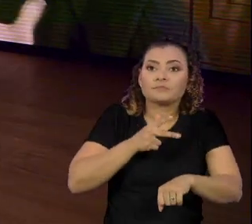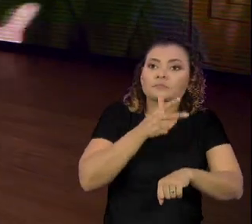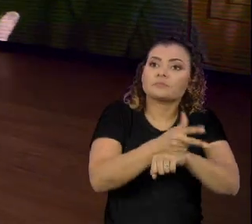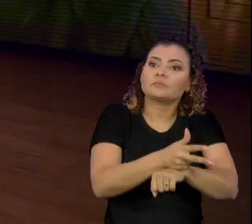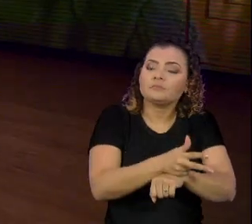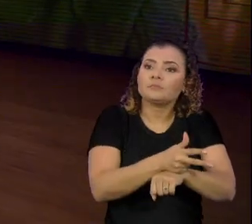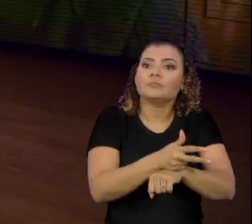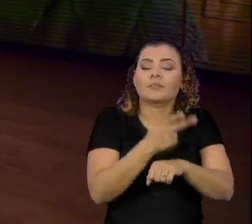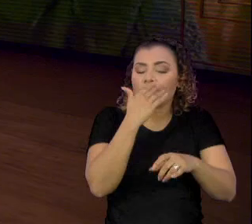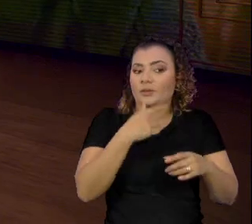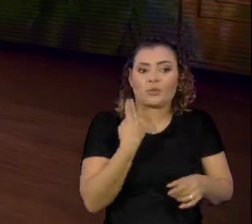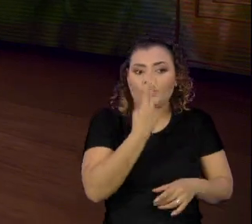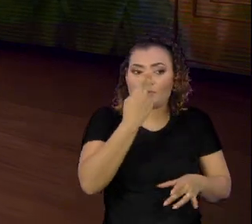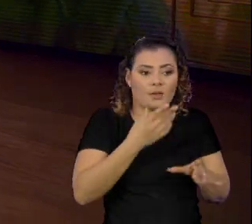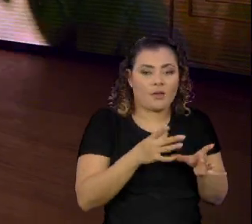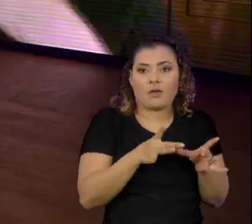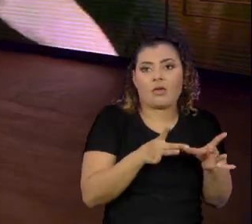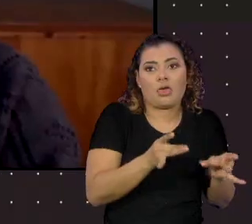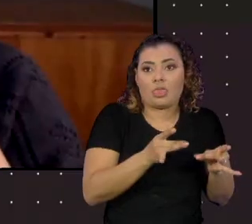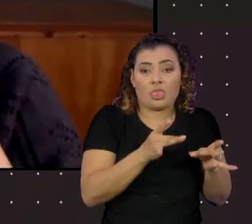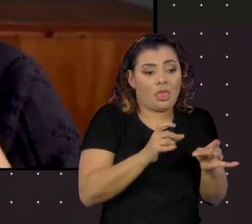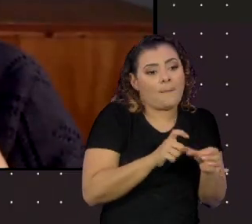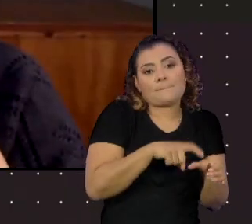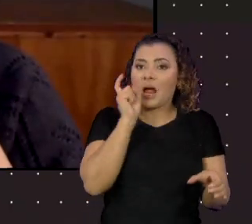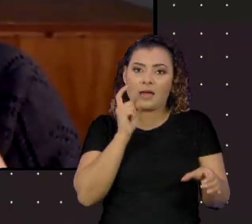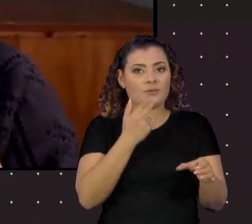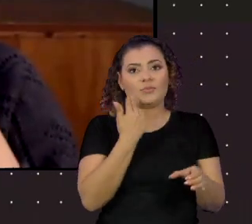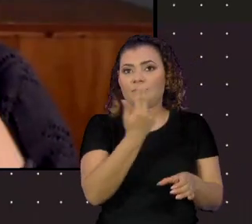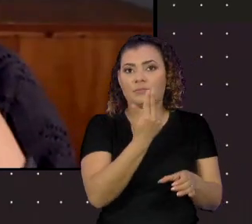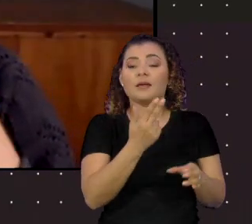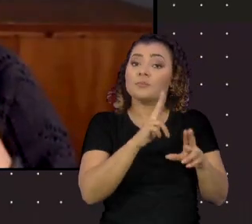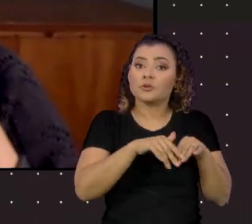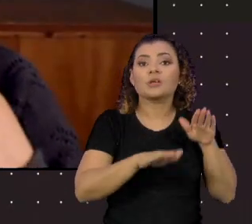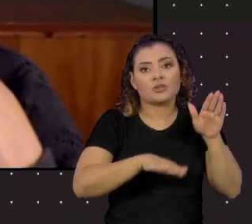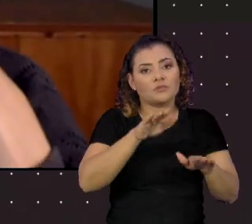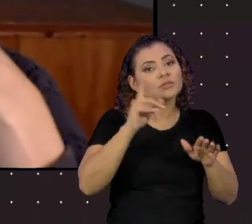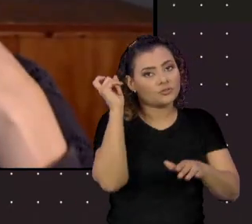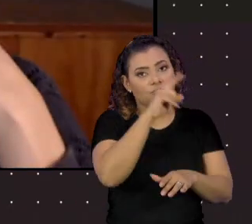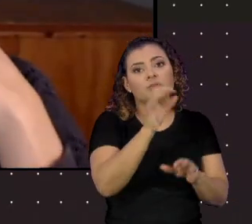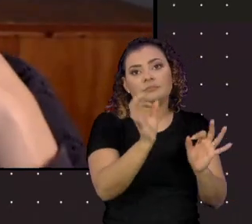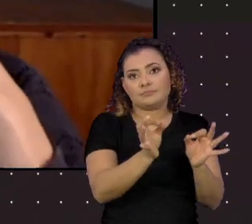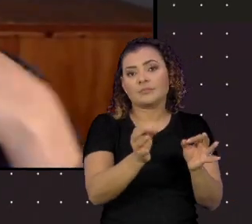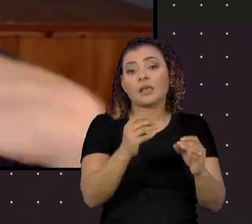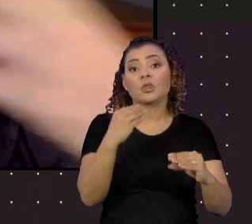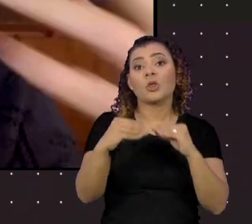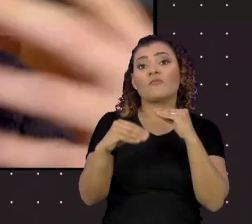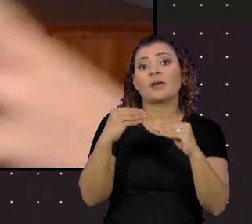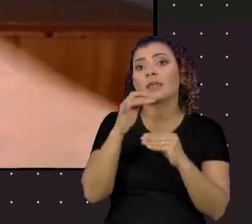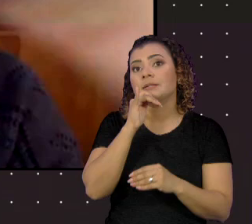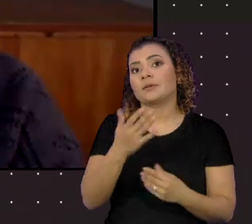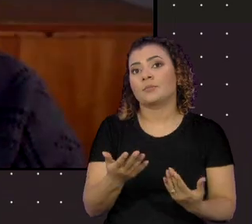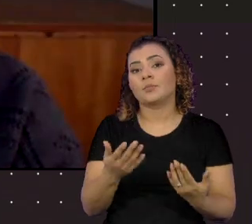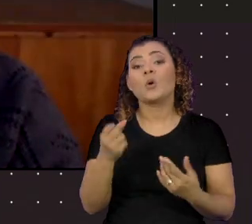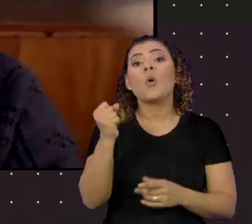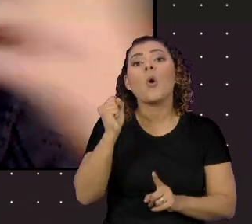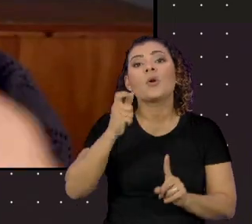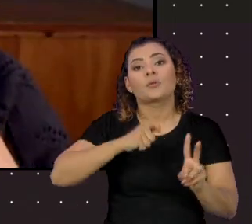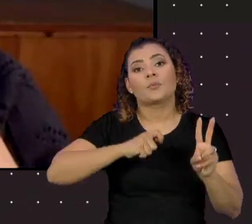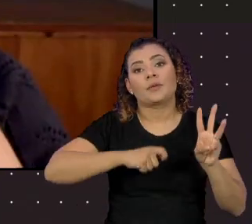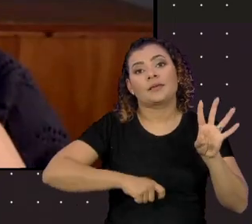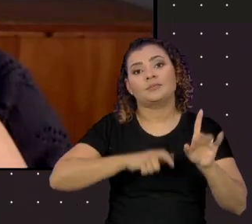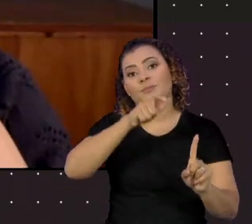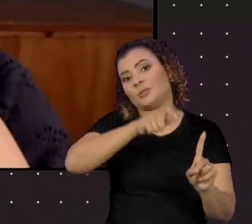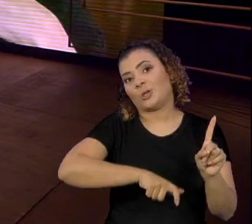sair do nosso corpo totalmente. Então é um pouco mais difícil mesmo você fazer uma novela onde você passa, por exemplo, 8 meses fazendo